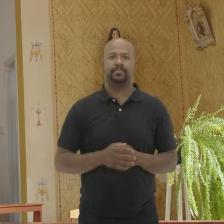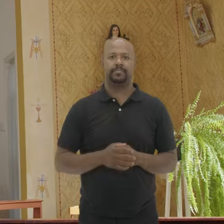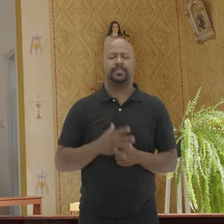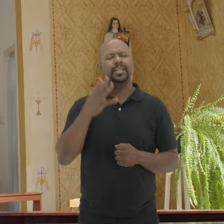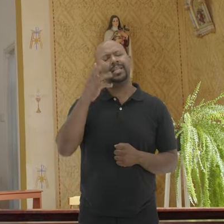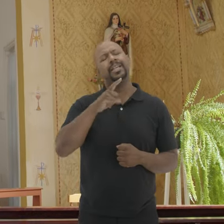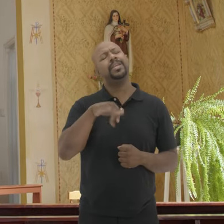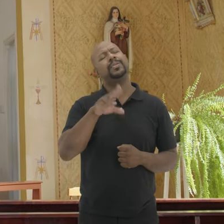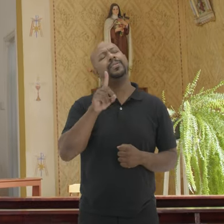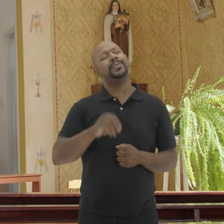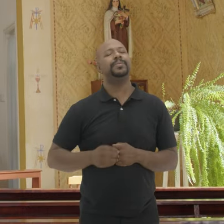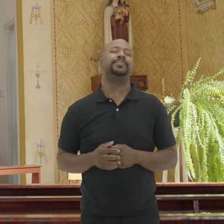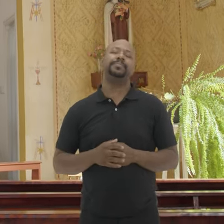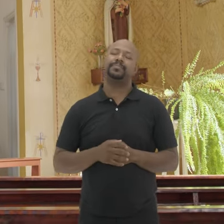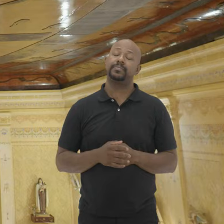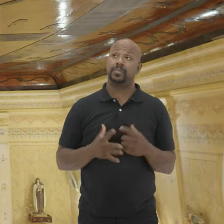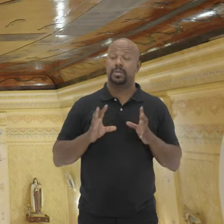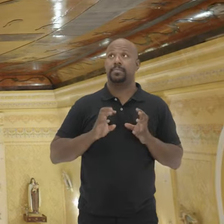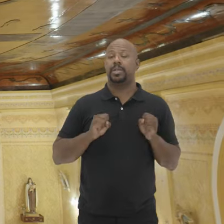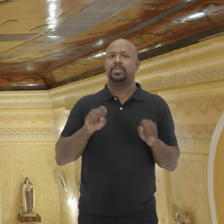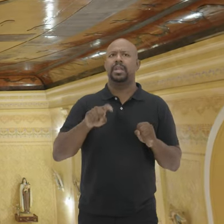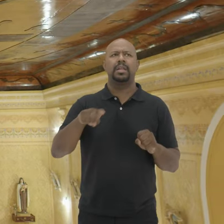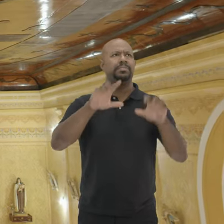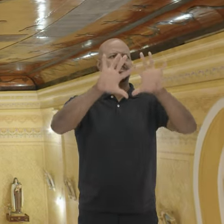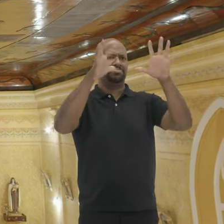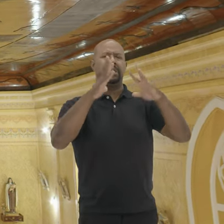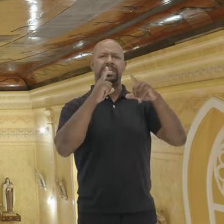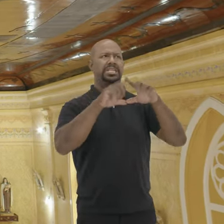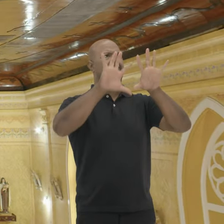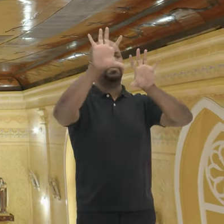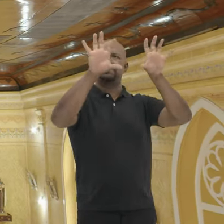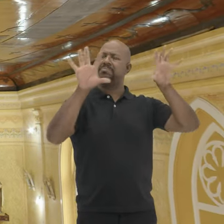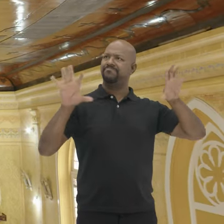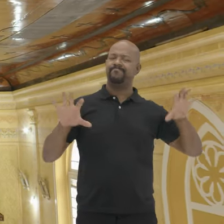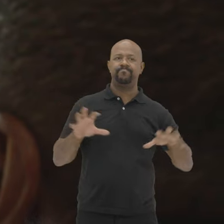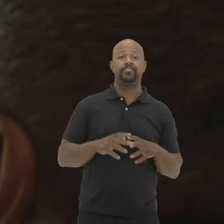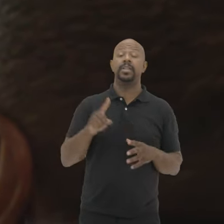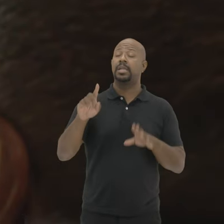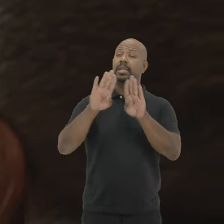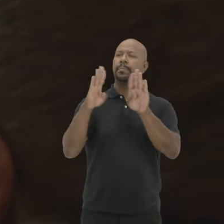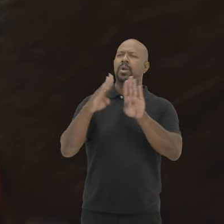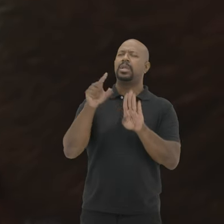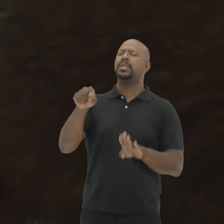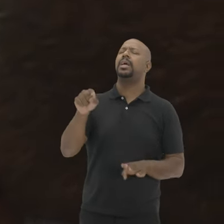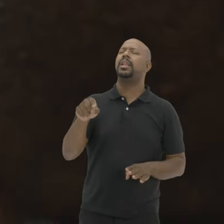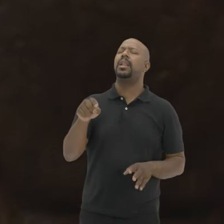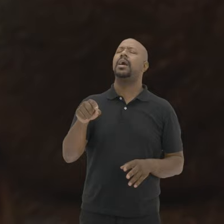Nossa! Que lindo! Ah, eu sou apaixonado por arquitetura da igreja, então... Essa porta, ela